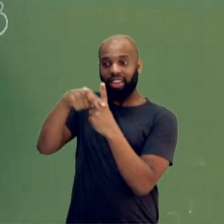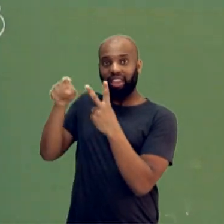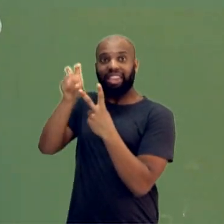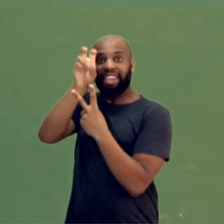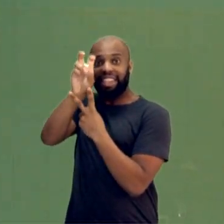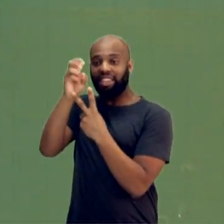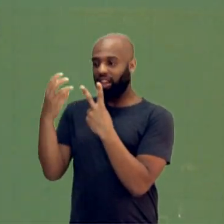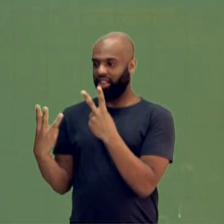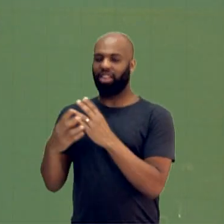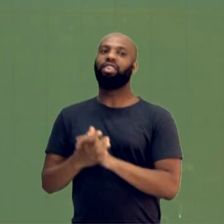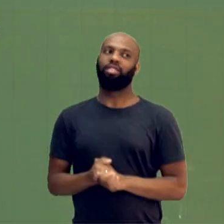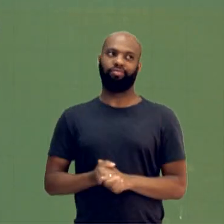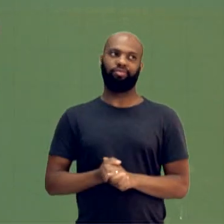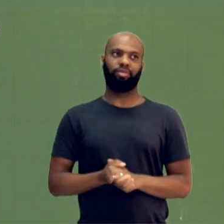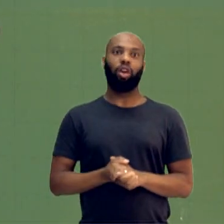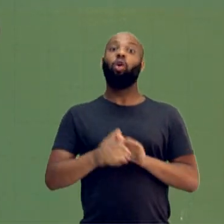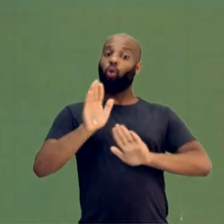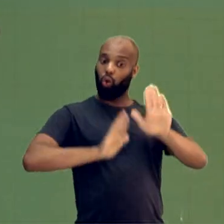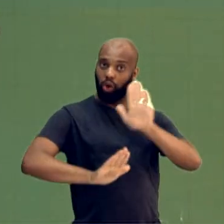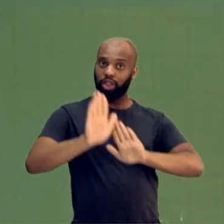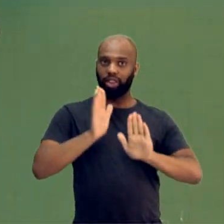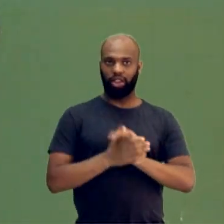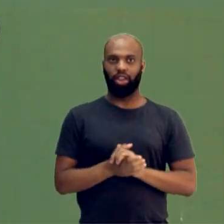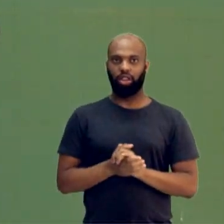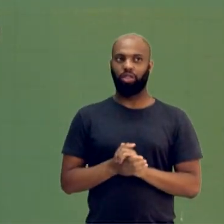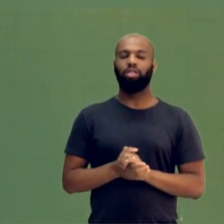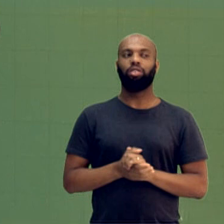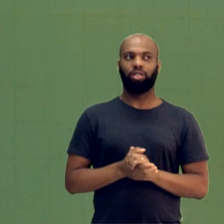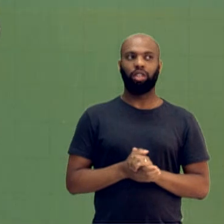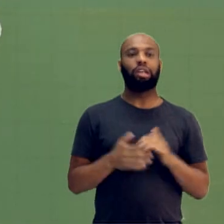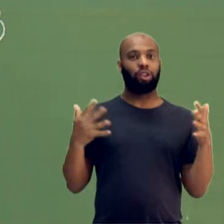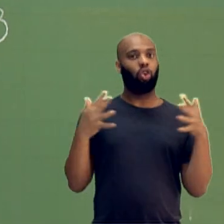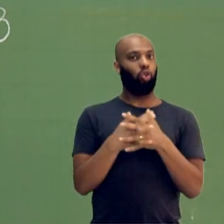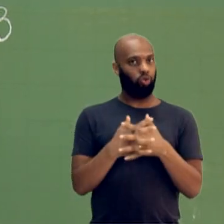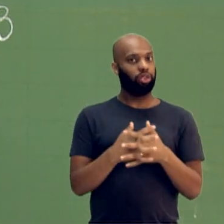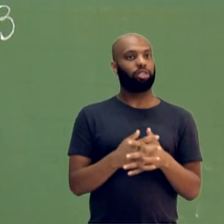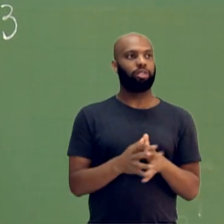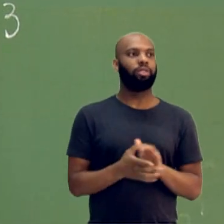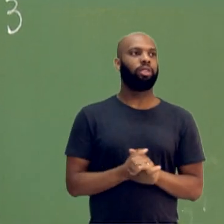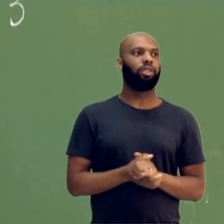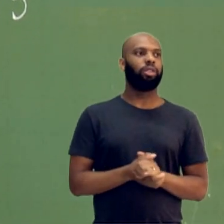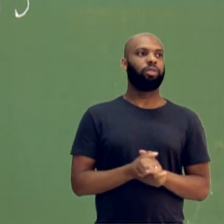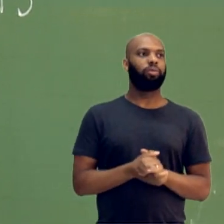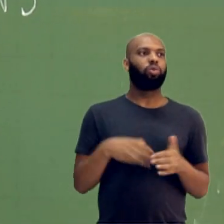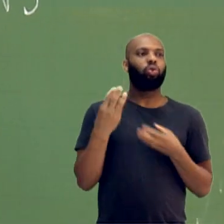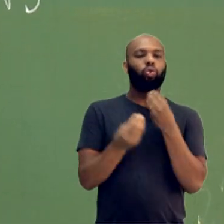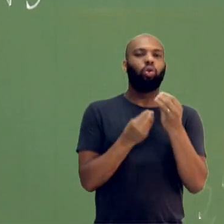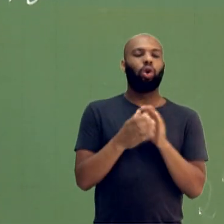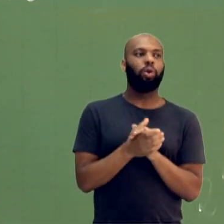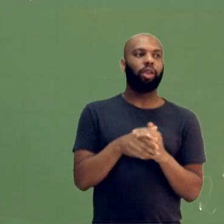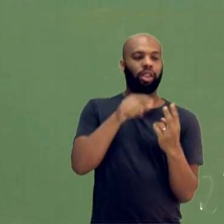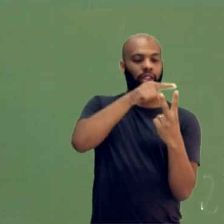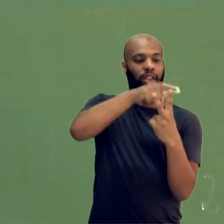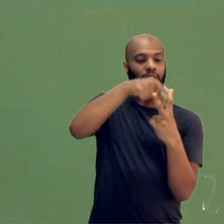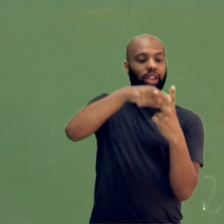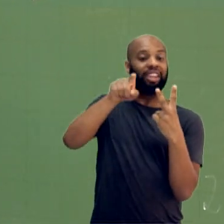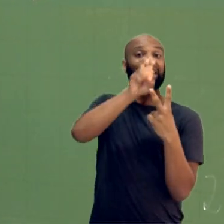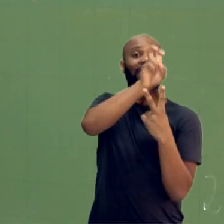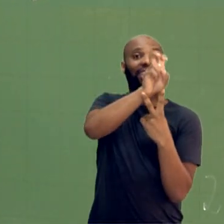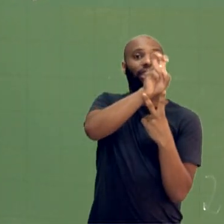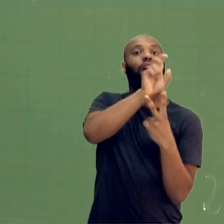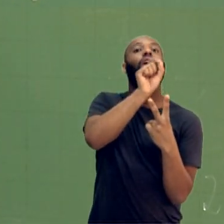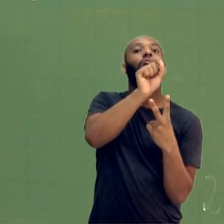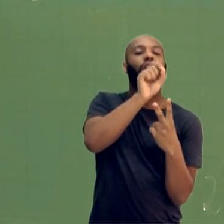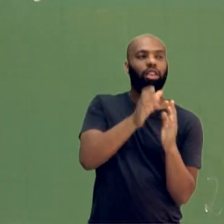quinta de 3. Ó, cuidado para não se perder. Então, eu vou ter aqui raiz quinta. Quem é?